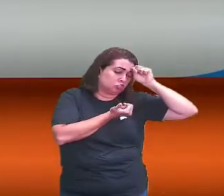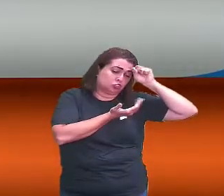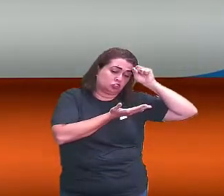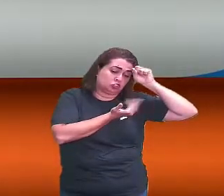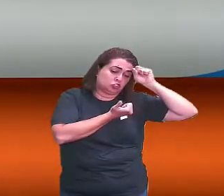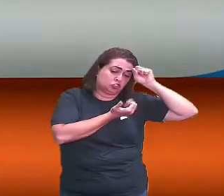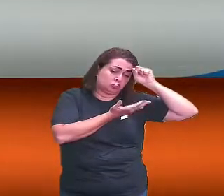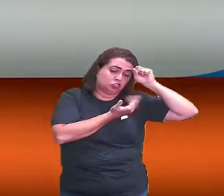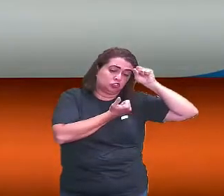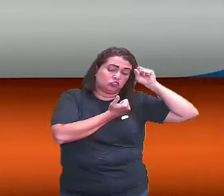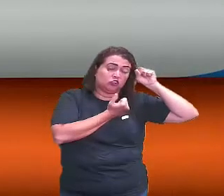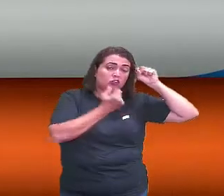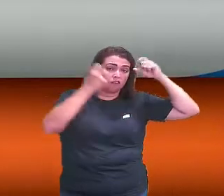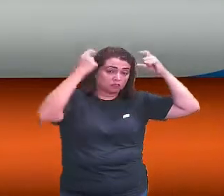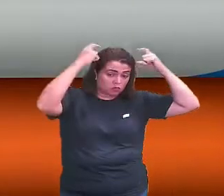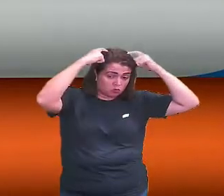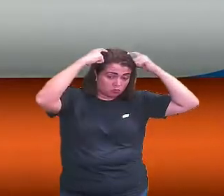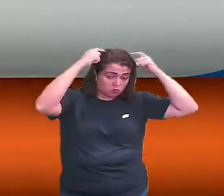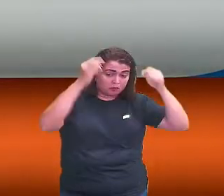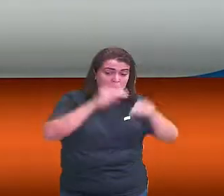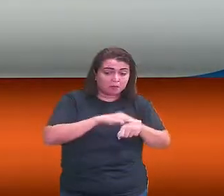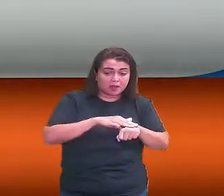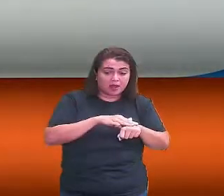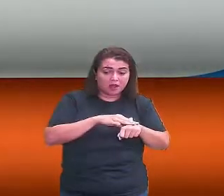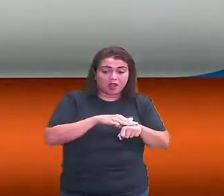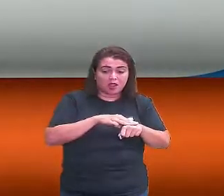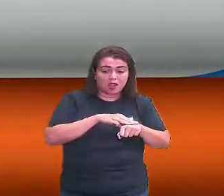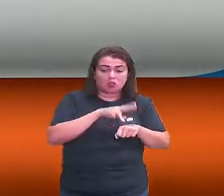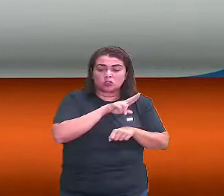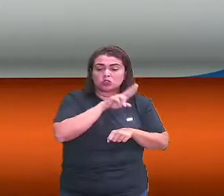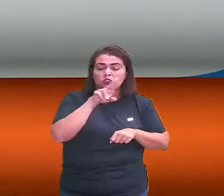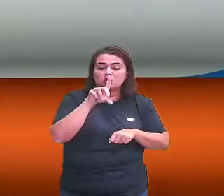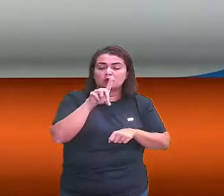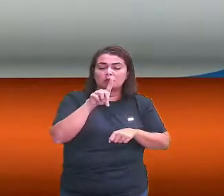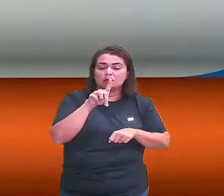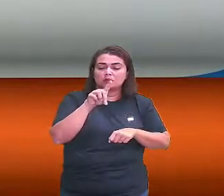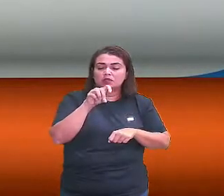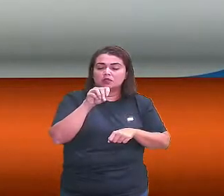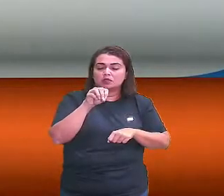era Douglas. Douglas tinha acabado de acordar.